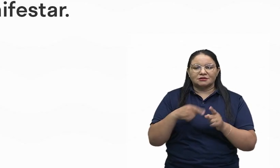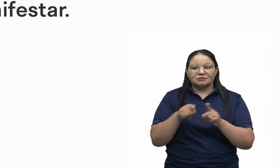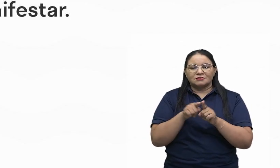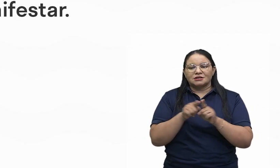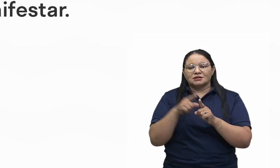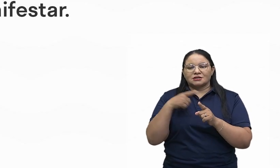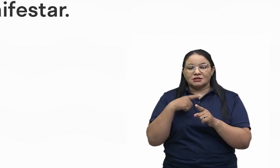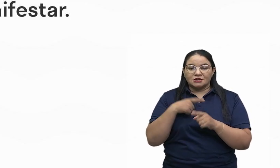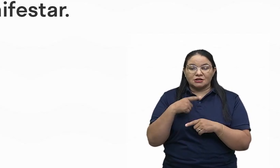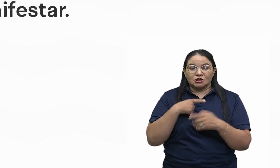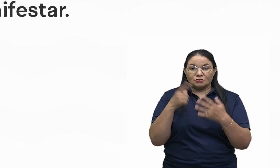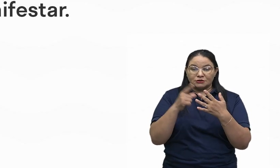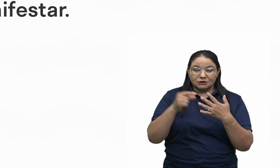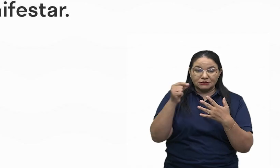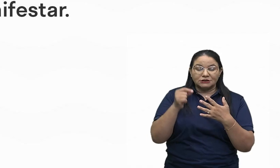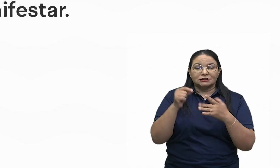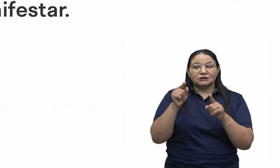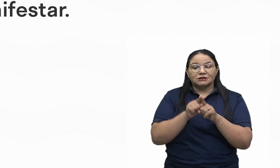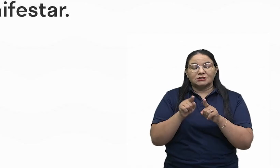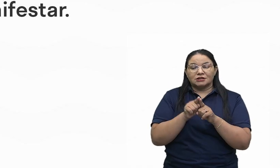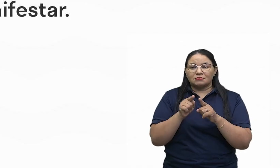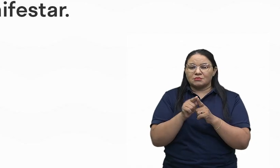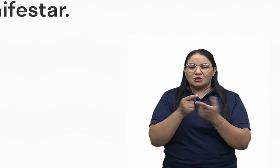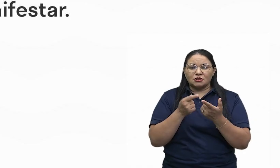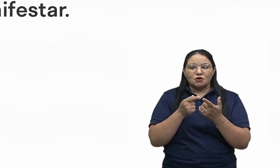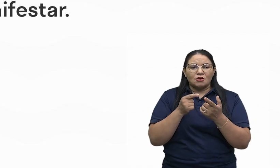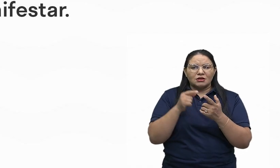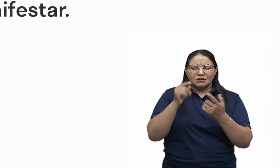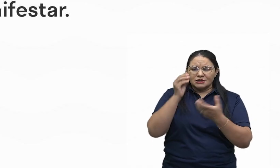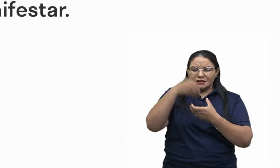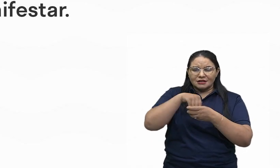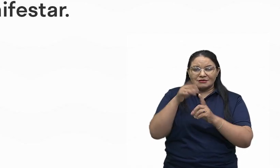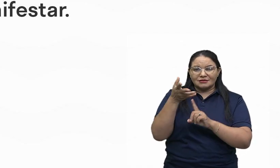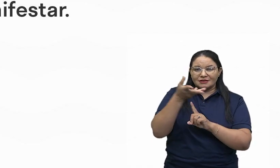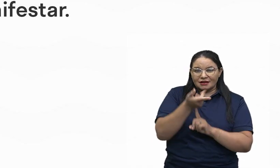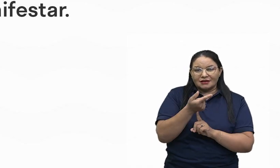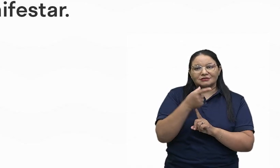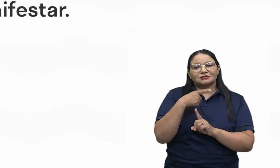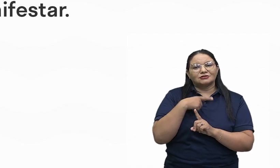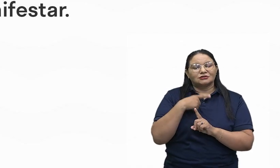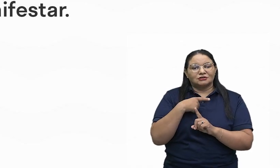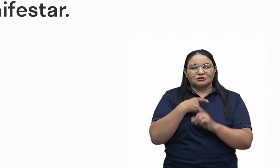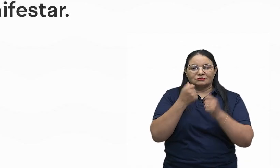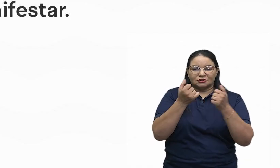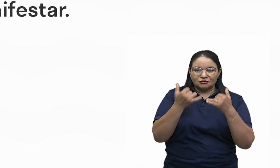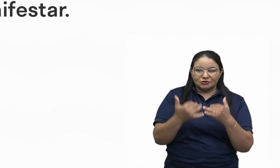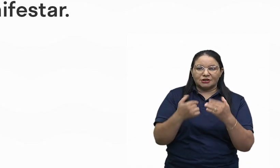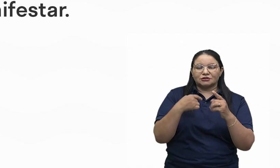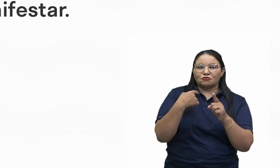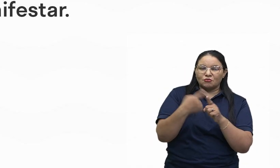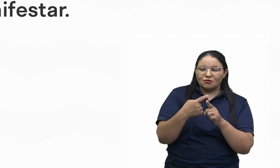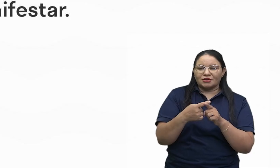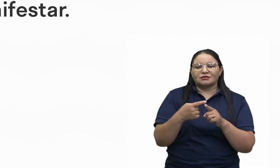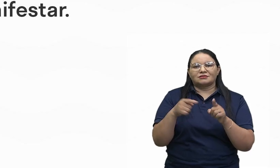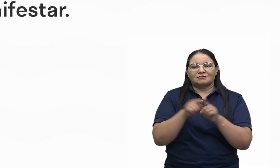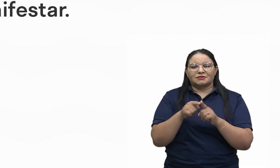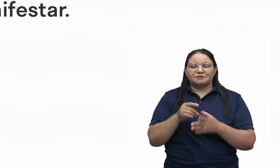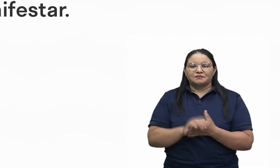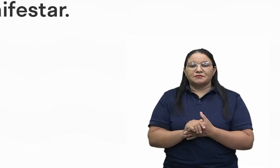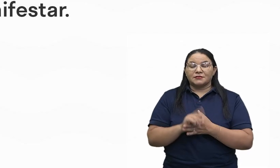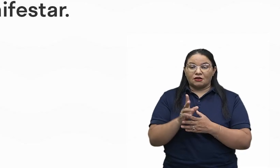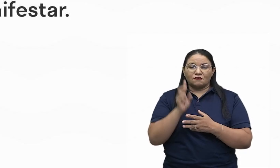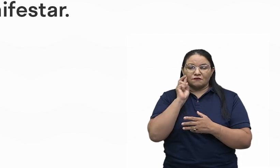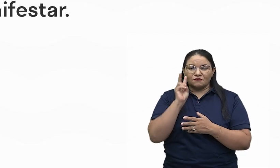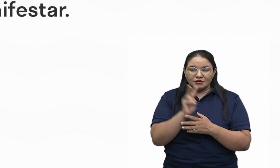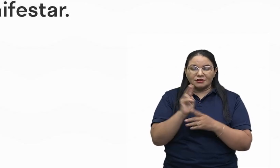códigos, cada coisa dentro da arte tem um porquê. Então, quando a gente fala dessa escrita, vamos olhar para as